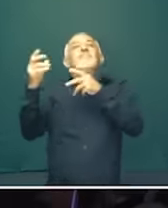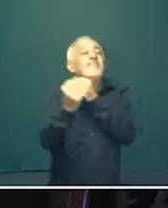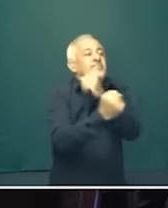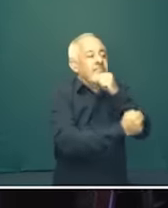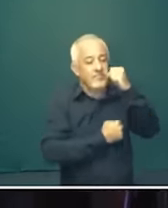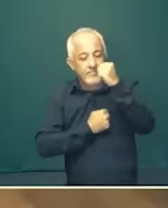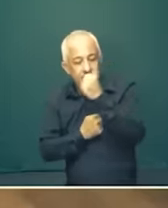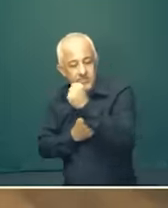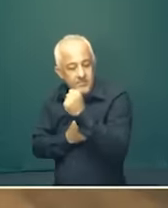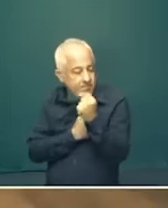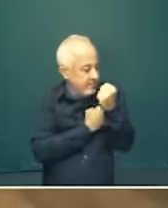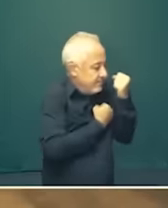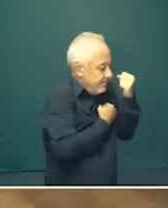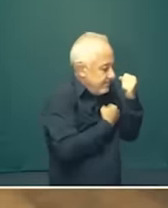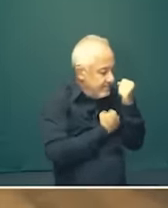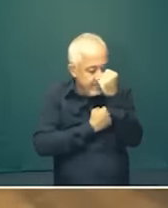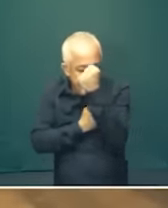acabou.